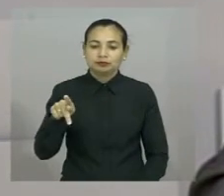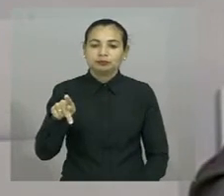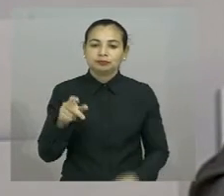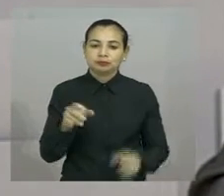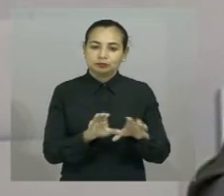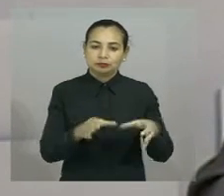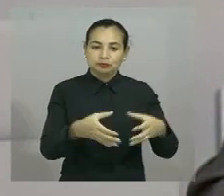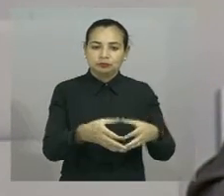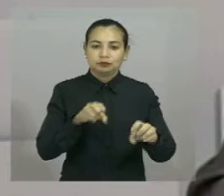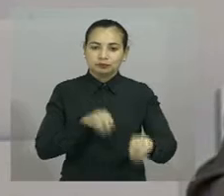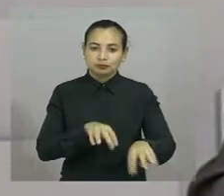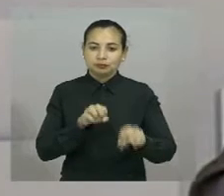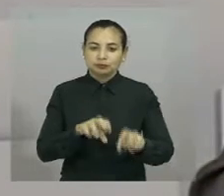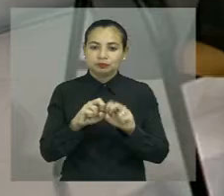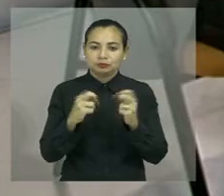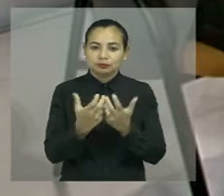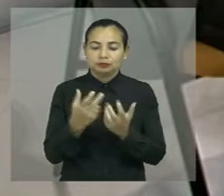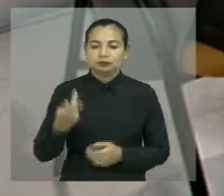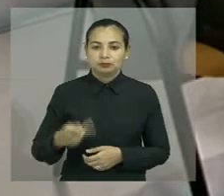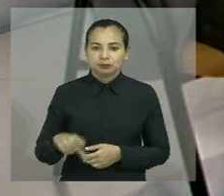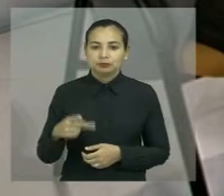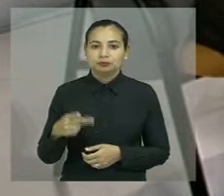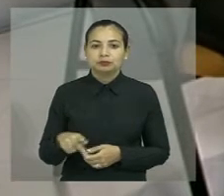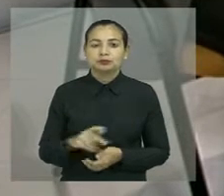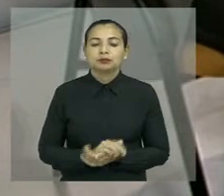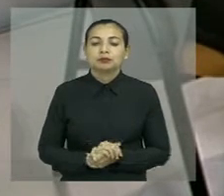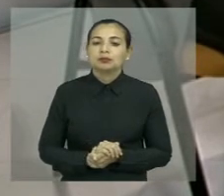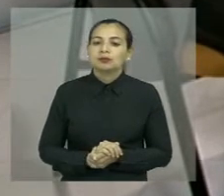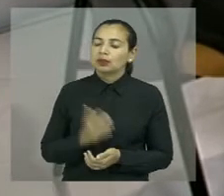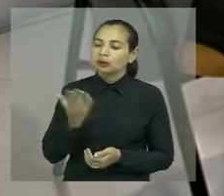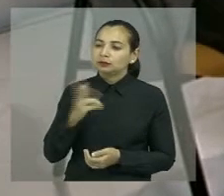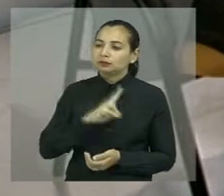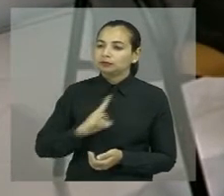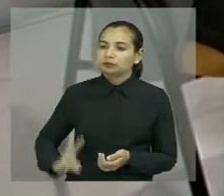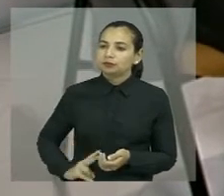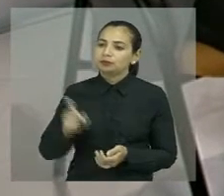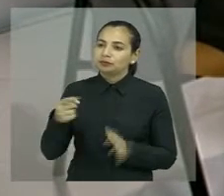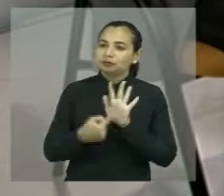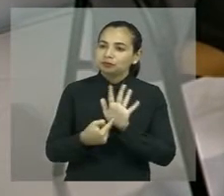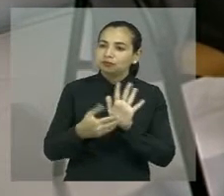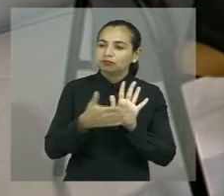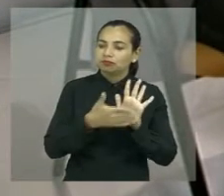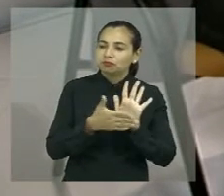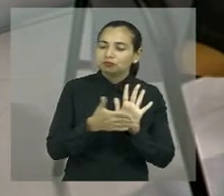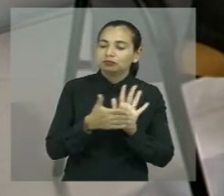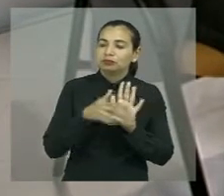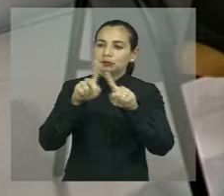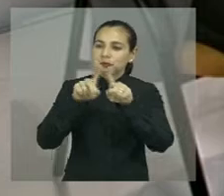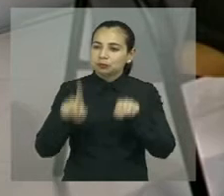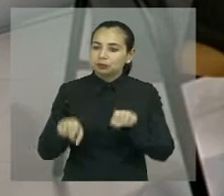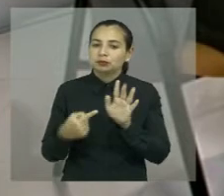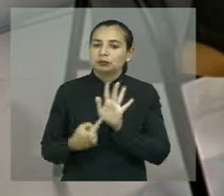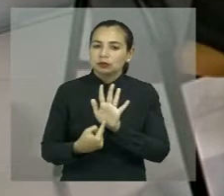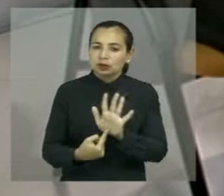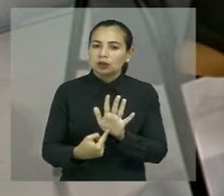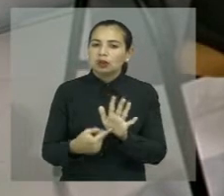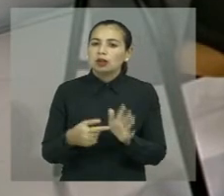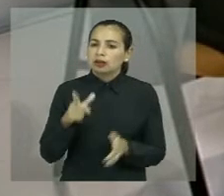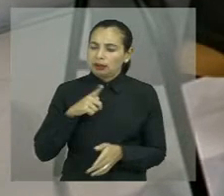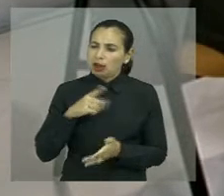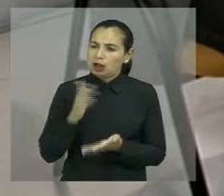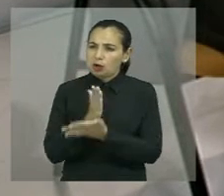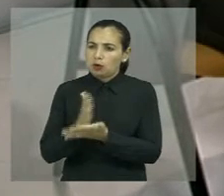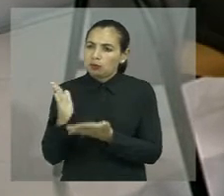Educação da Câmara Municipal. Vereador, o senhor mencionou todas as proposituras, os projetos, né, que o senhor apresentou, alguns ainda